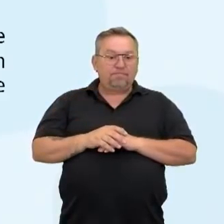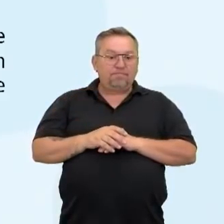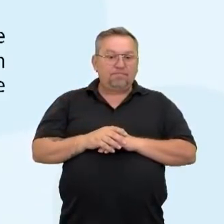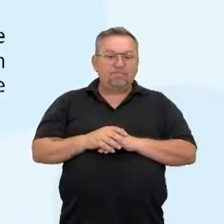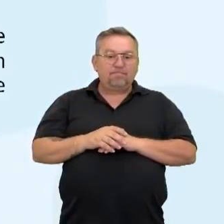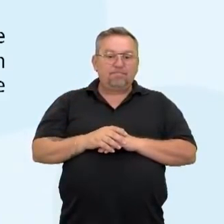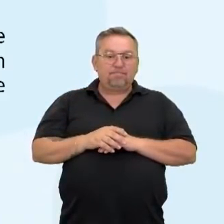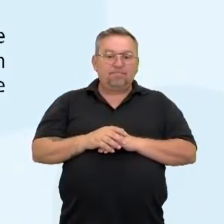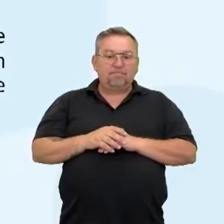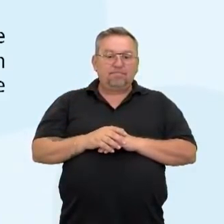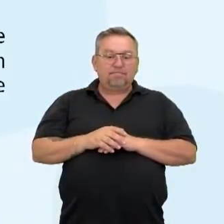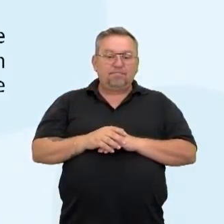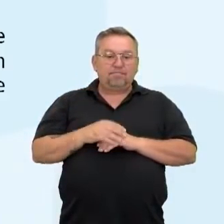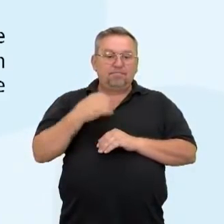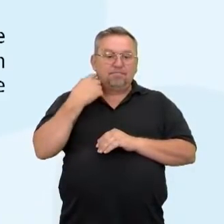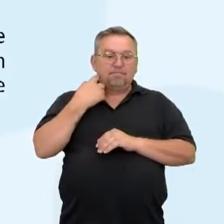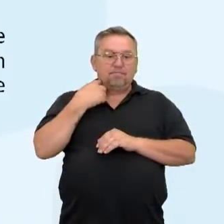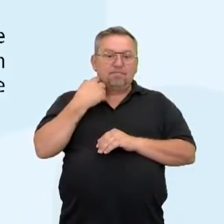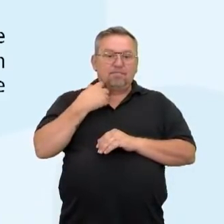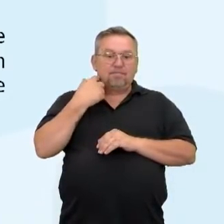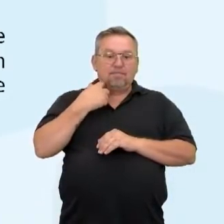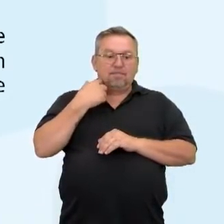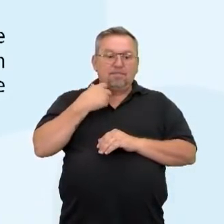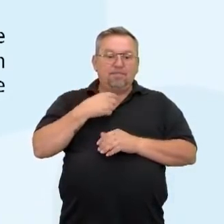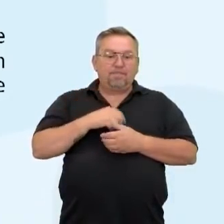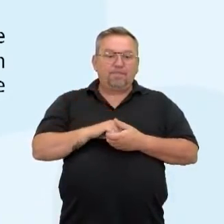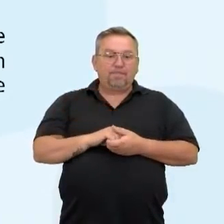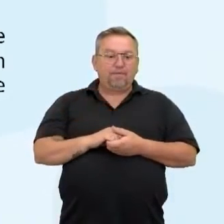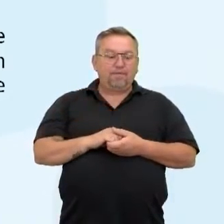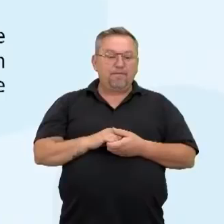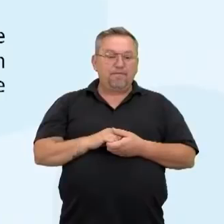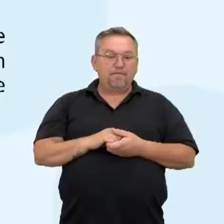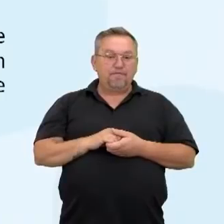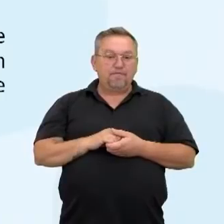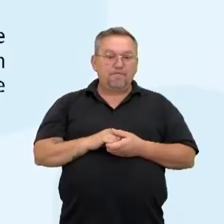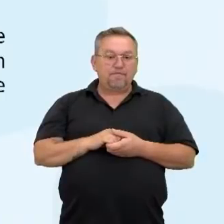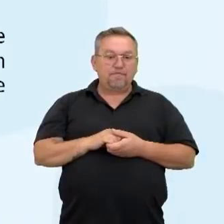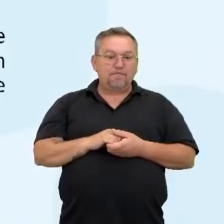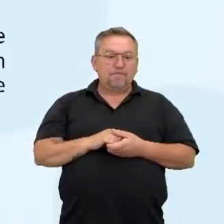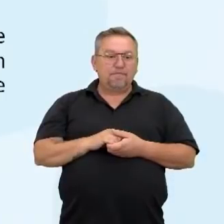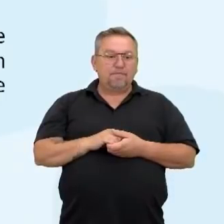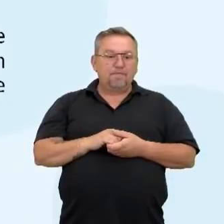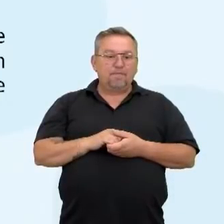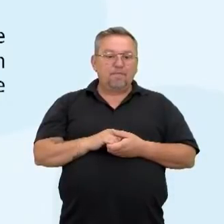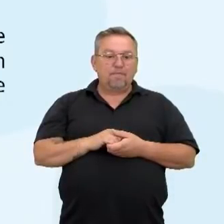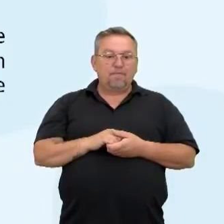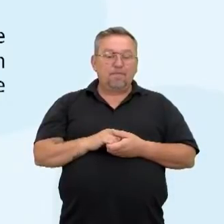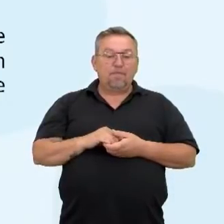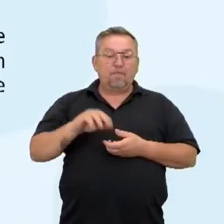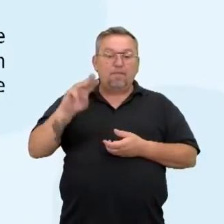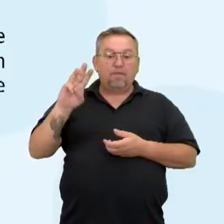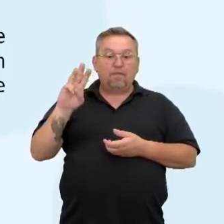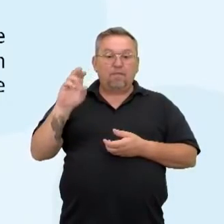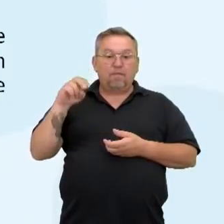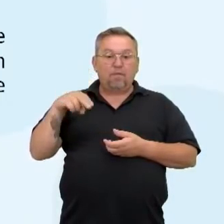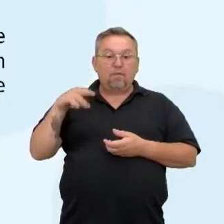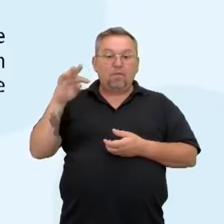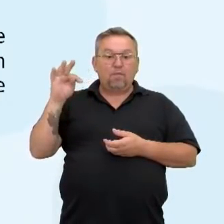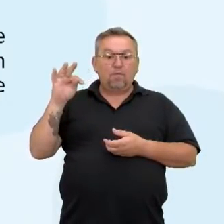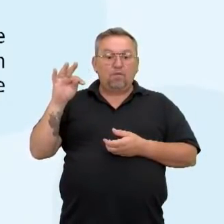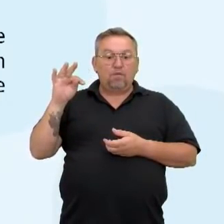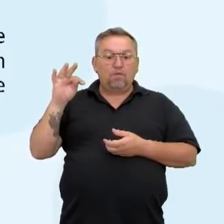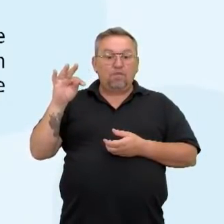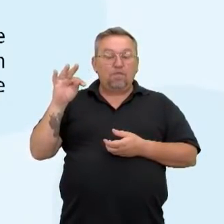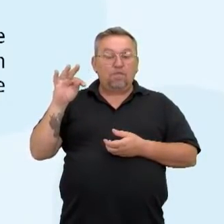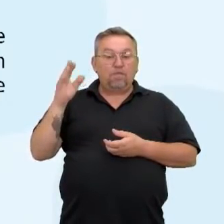aqui. Então, eu vou colocar de caneta mesmo, gente, porque eu vou escrever também, então. Esse went aqui, ele é o